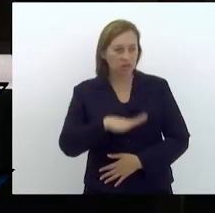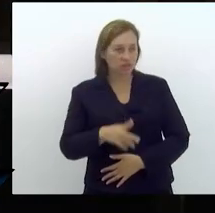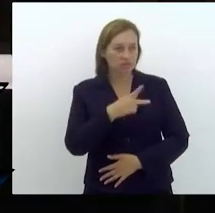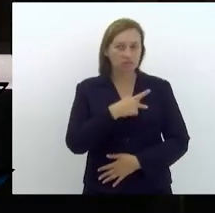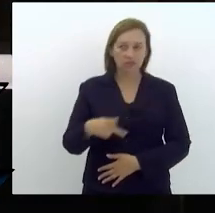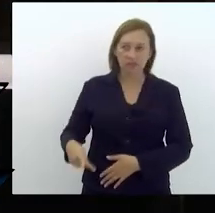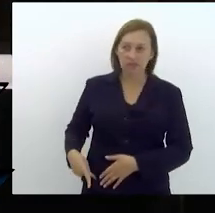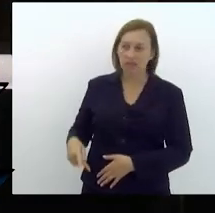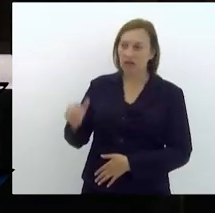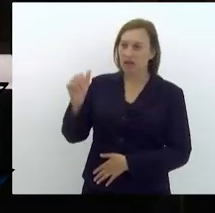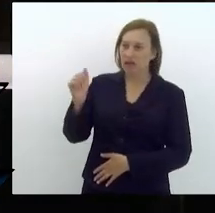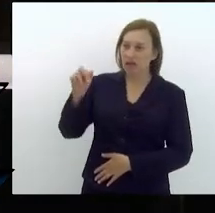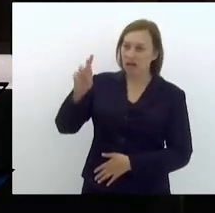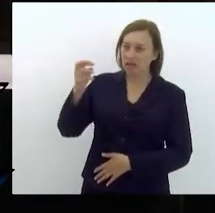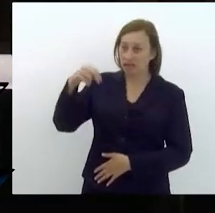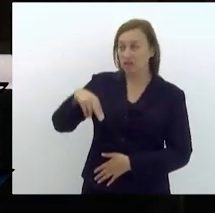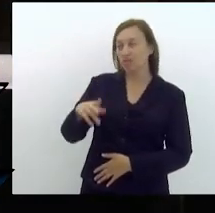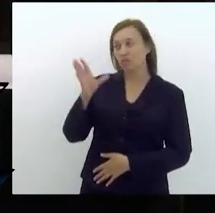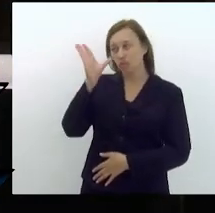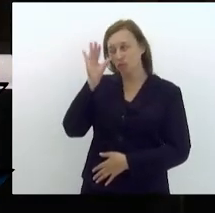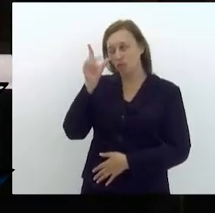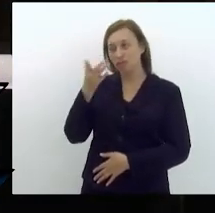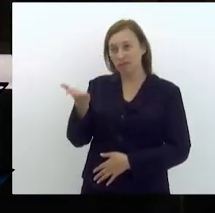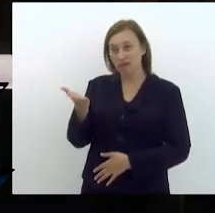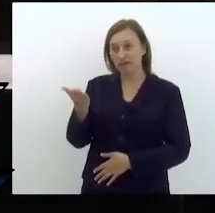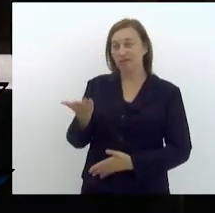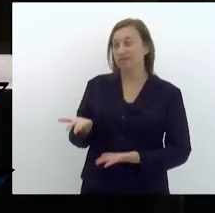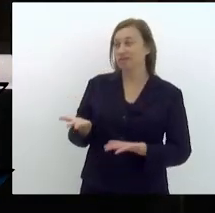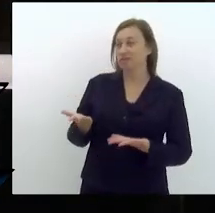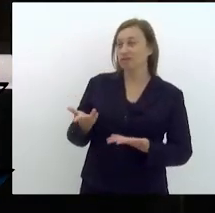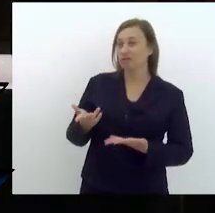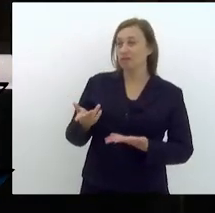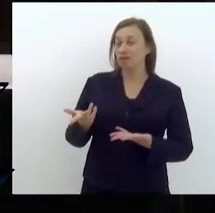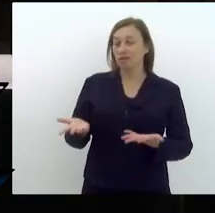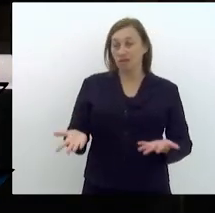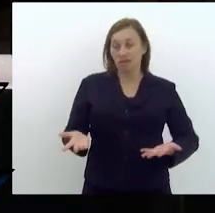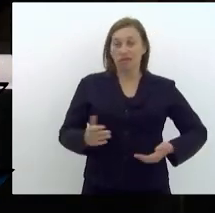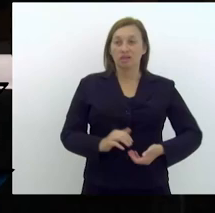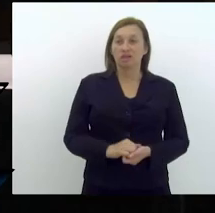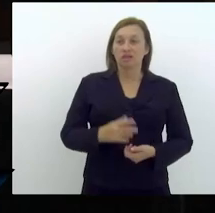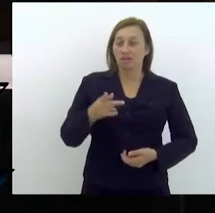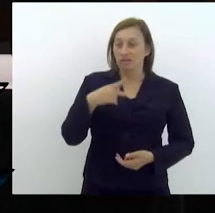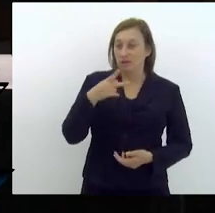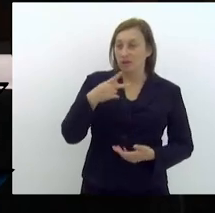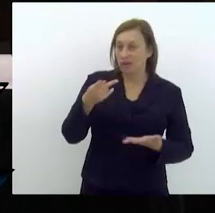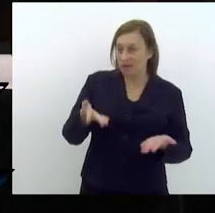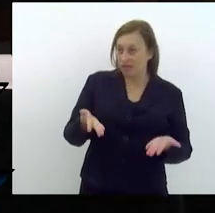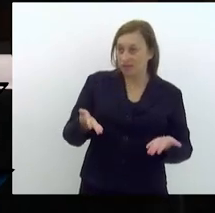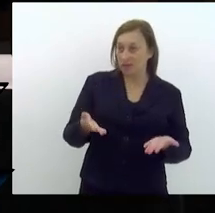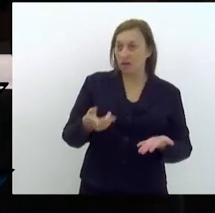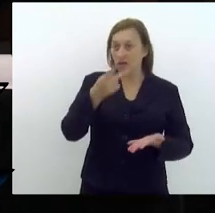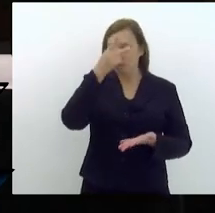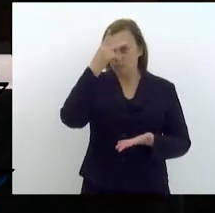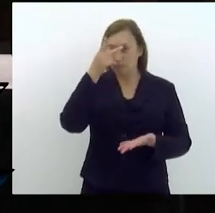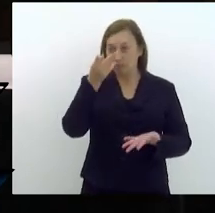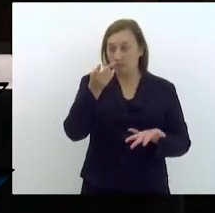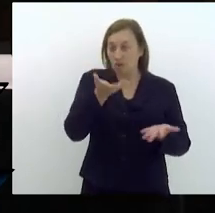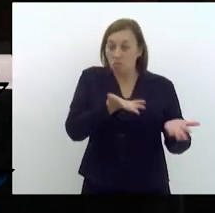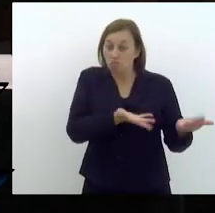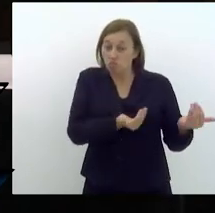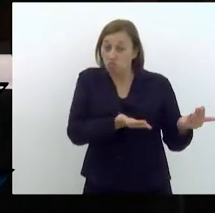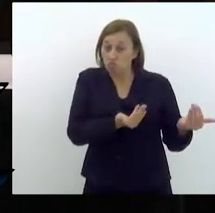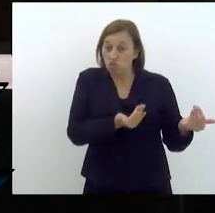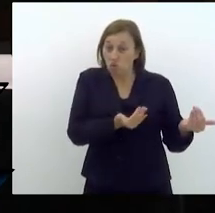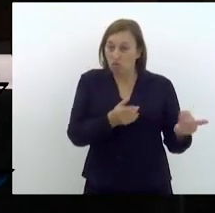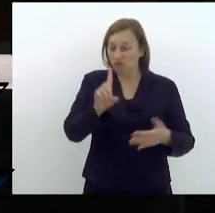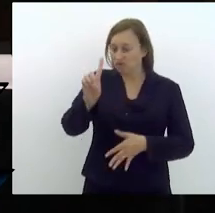Anderson curioso né a gente tô aqui com um guerreiro com Gladiador que é o quê uma espécie rara um jovem de